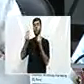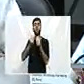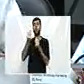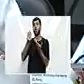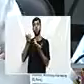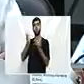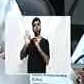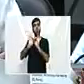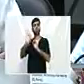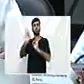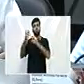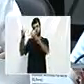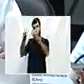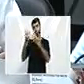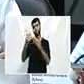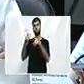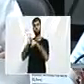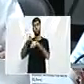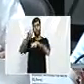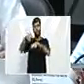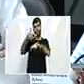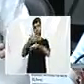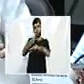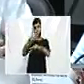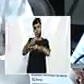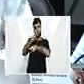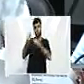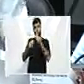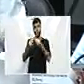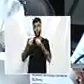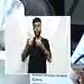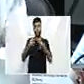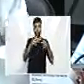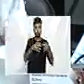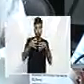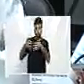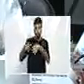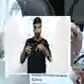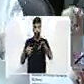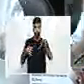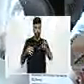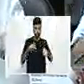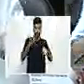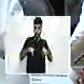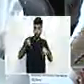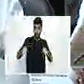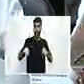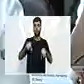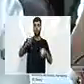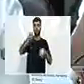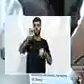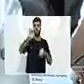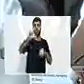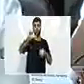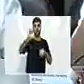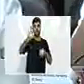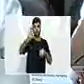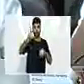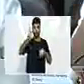você falasse sobre ess treinamento da coleta seletiva que vai acontecer na estação her